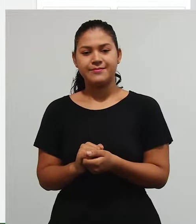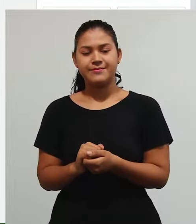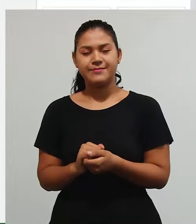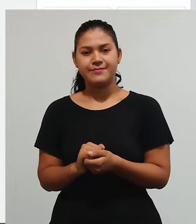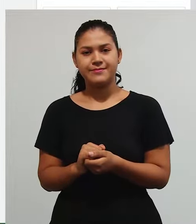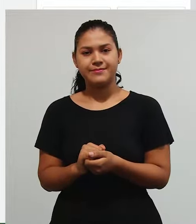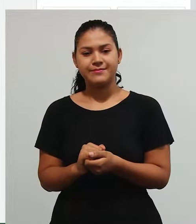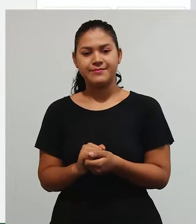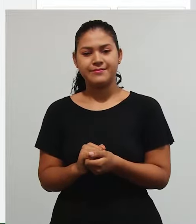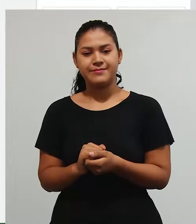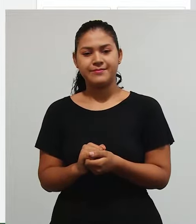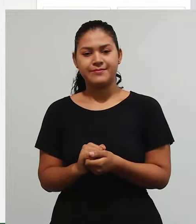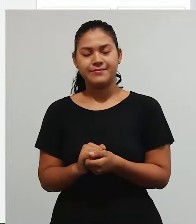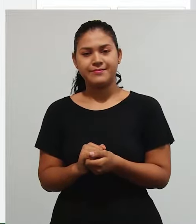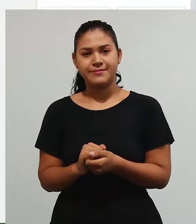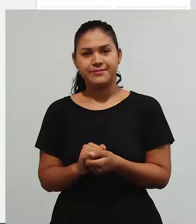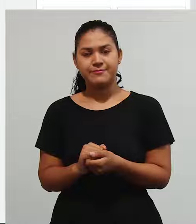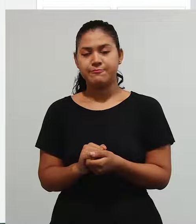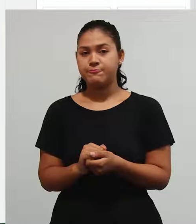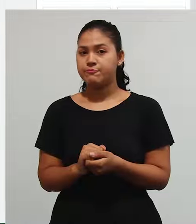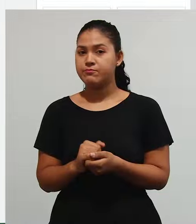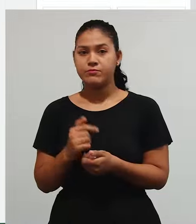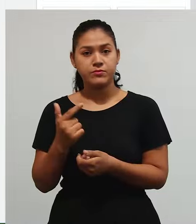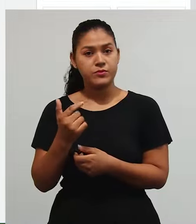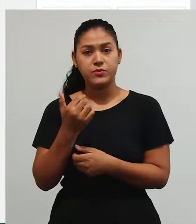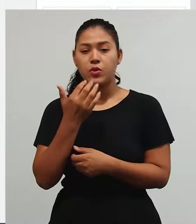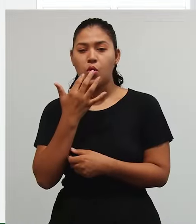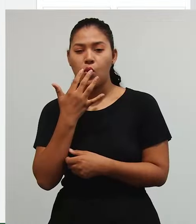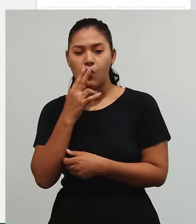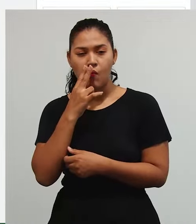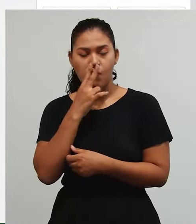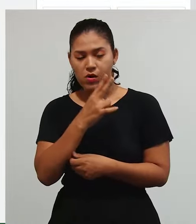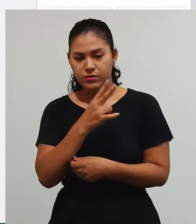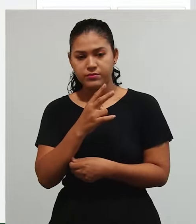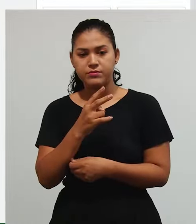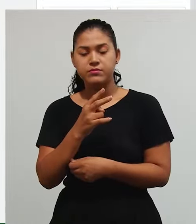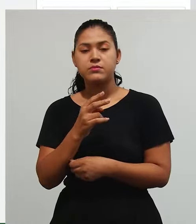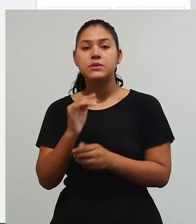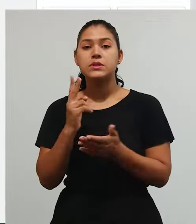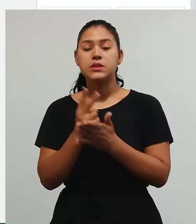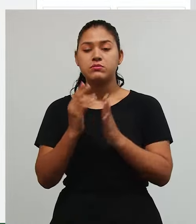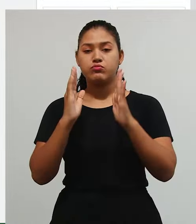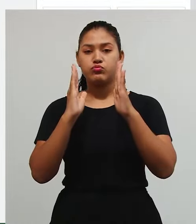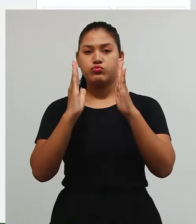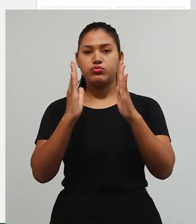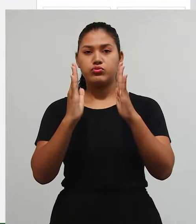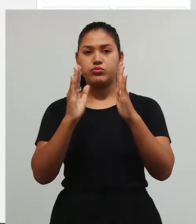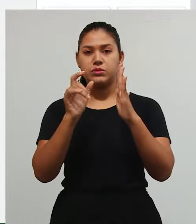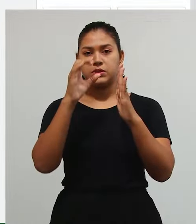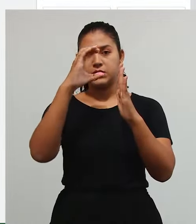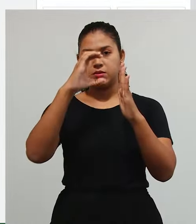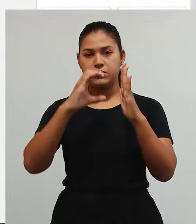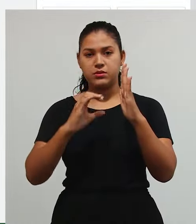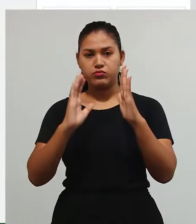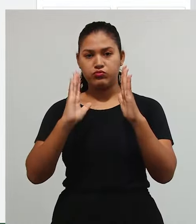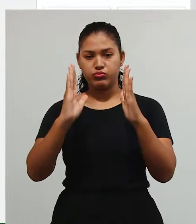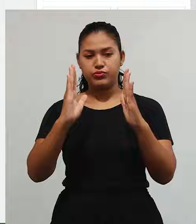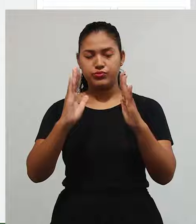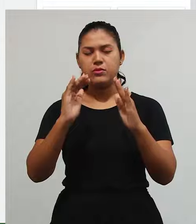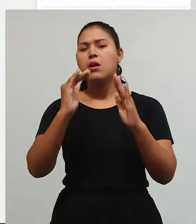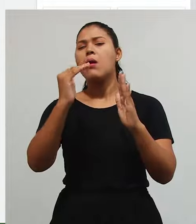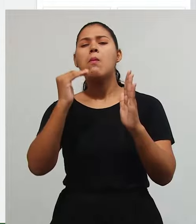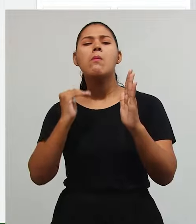Não tem negrito e é centralizado. E embaixo, professor, o que eu coloco? Embaixo você sempre coloca a